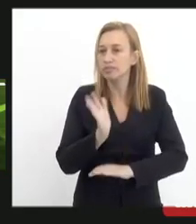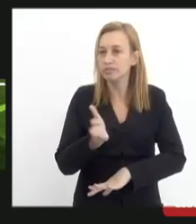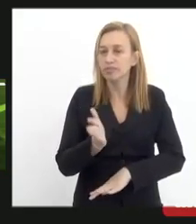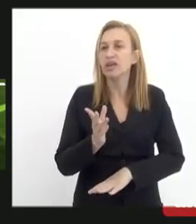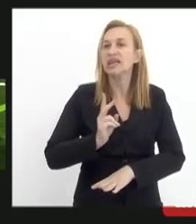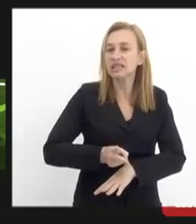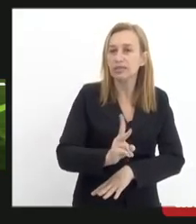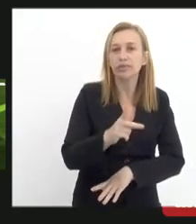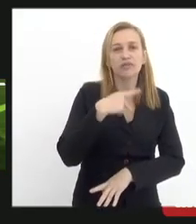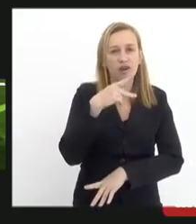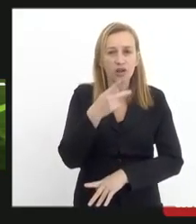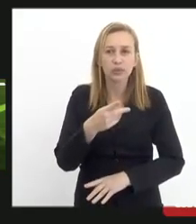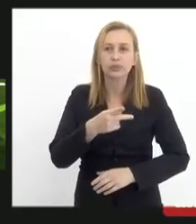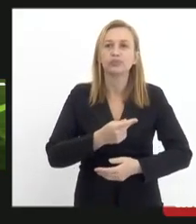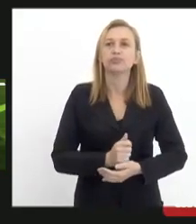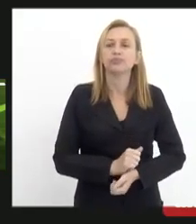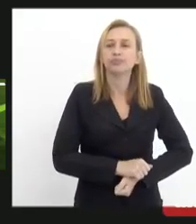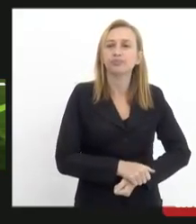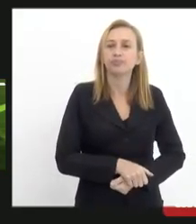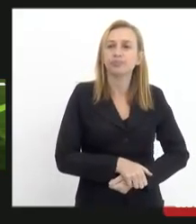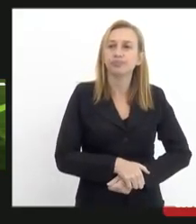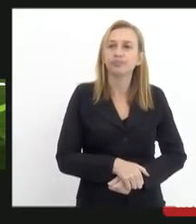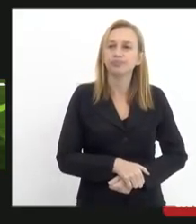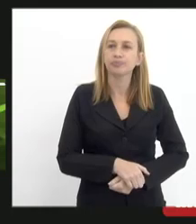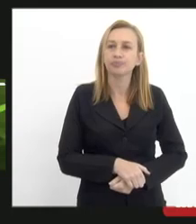sempre falo que